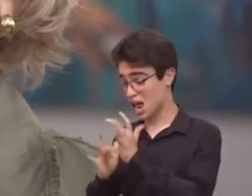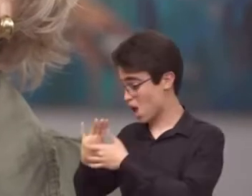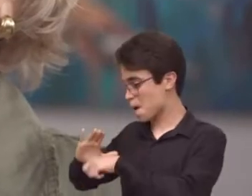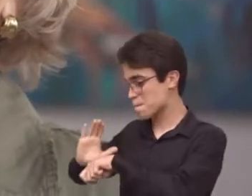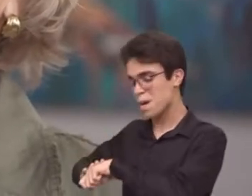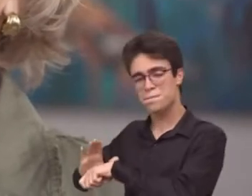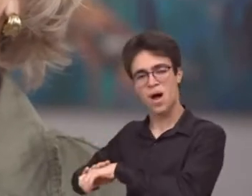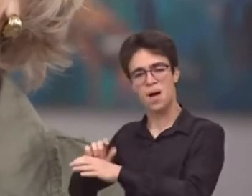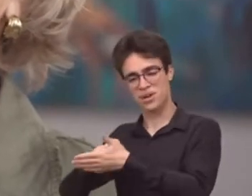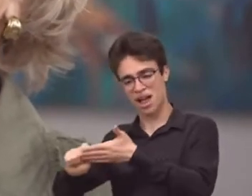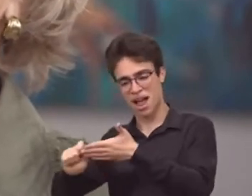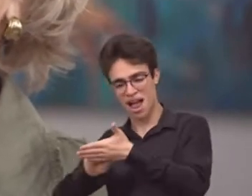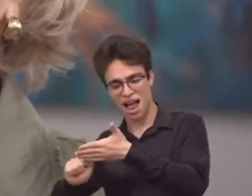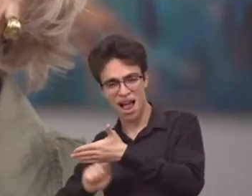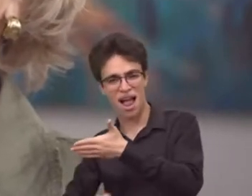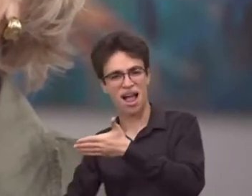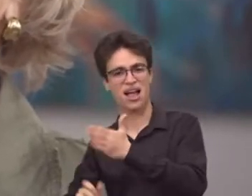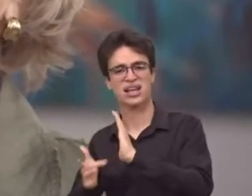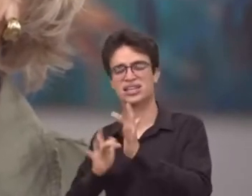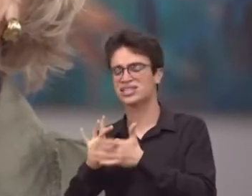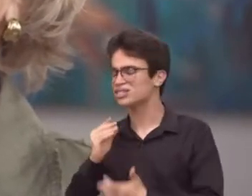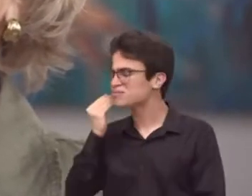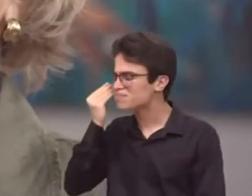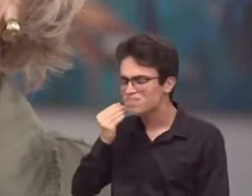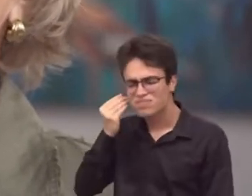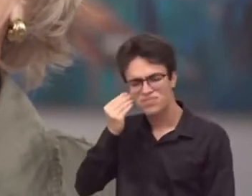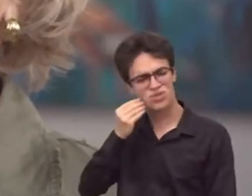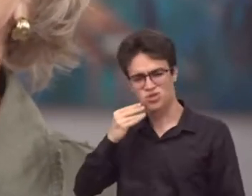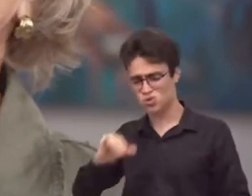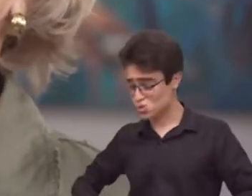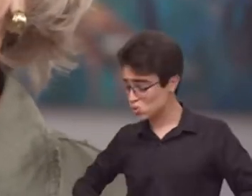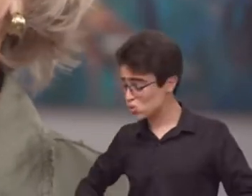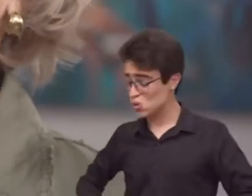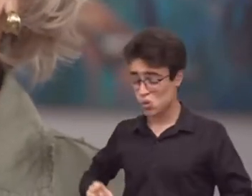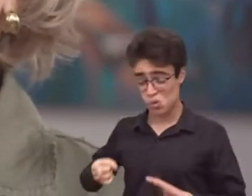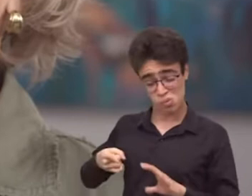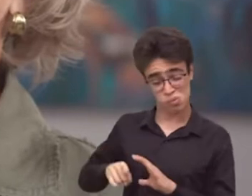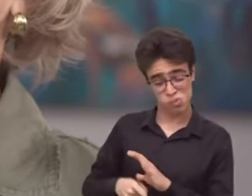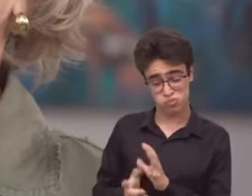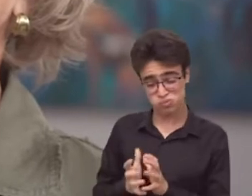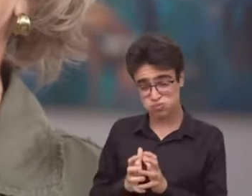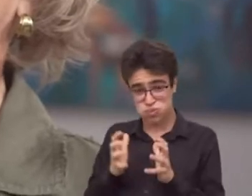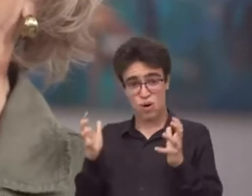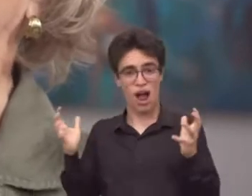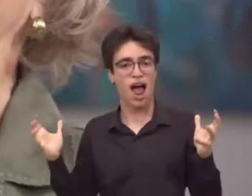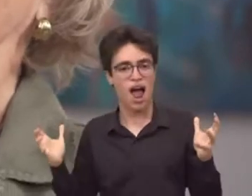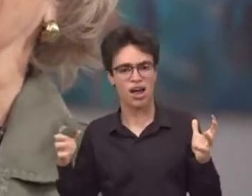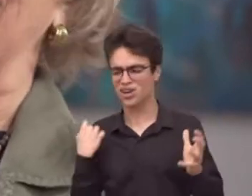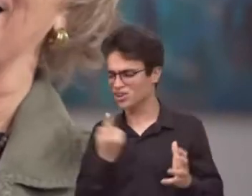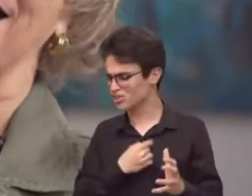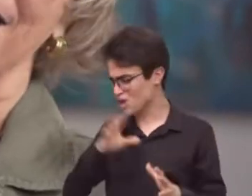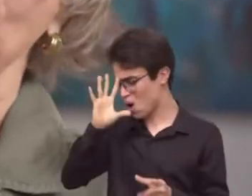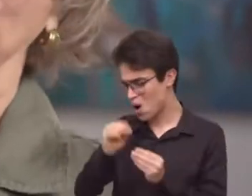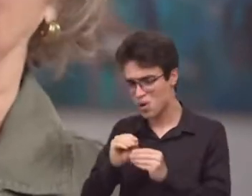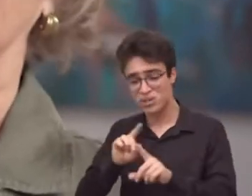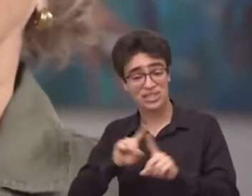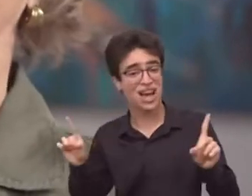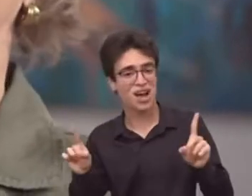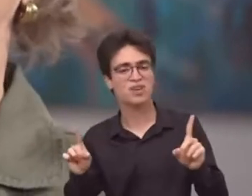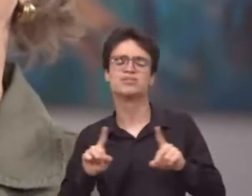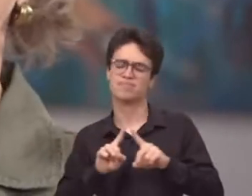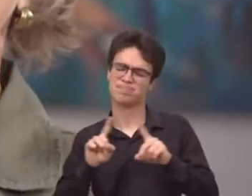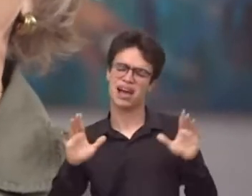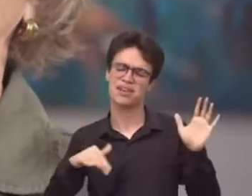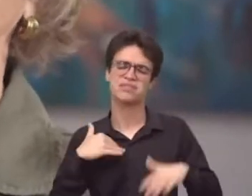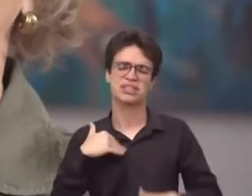Ele experimentou uma profundidade de Sofrimento que jamais será possível compreender É eu sei que é